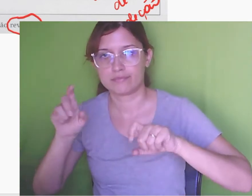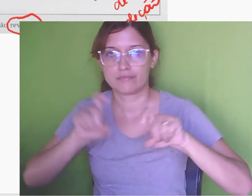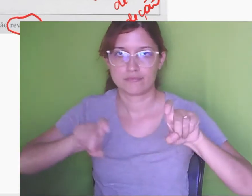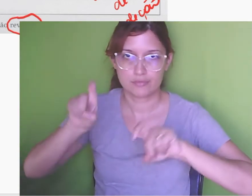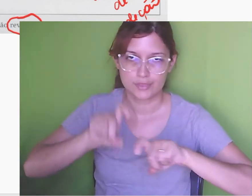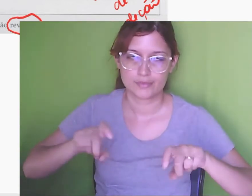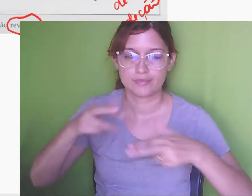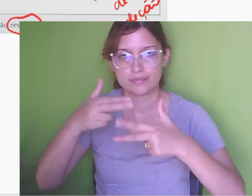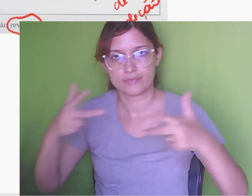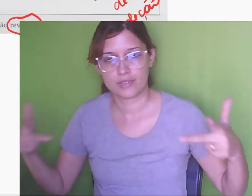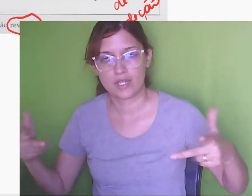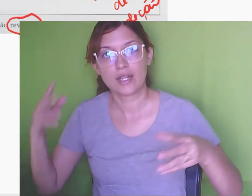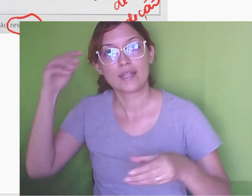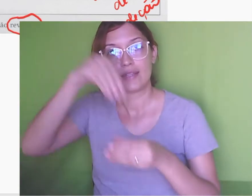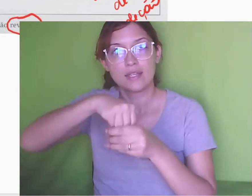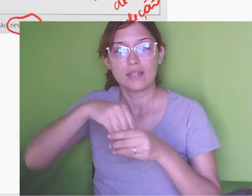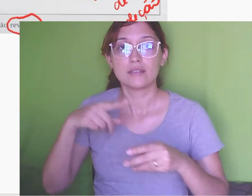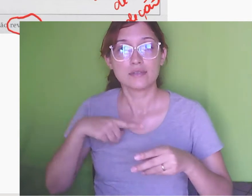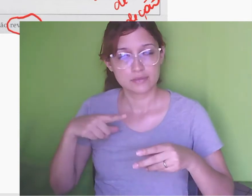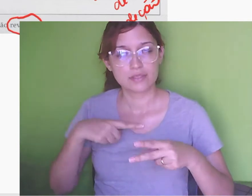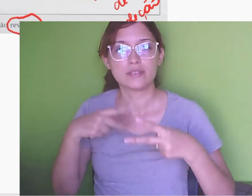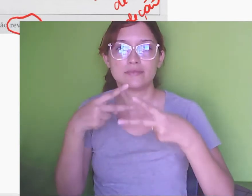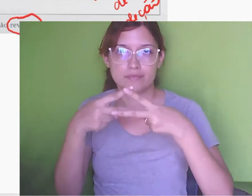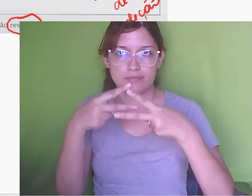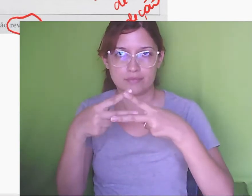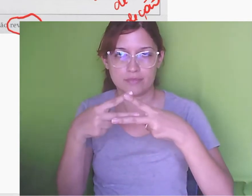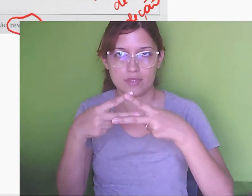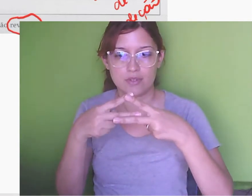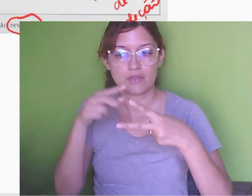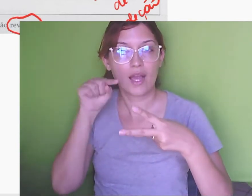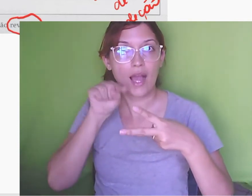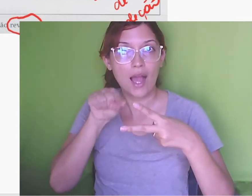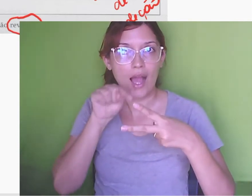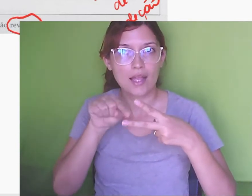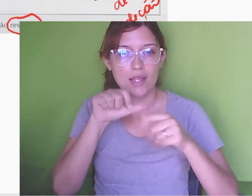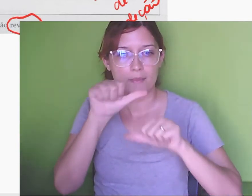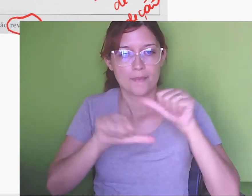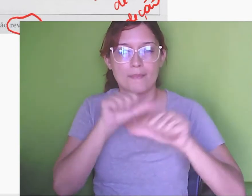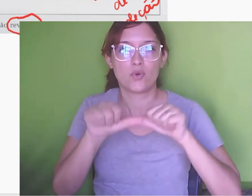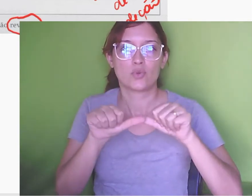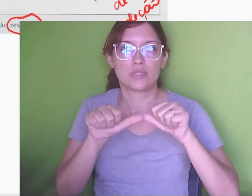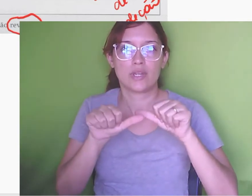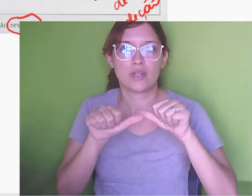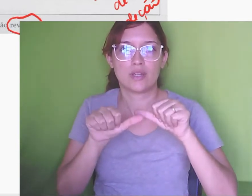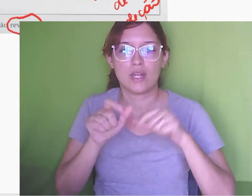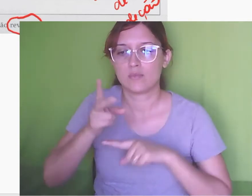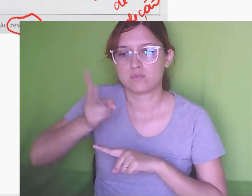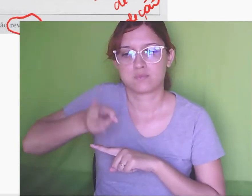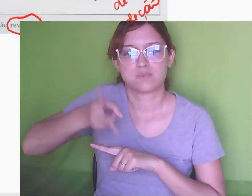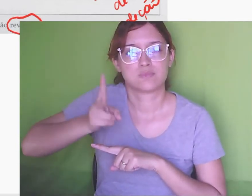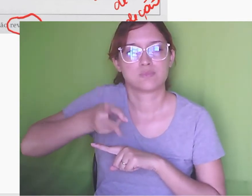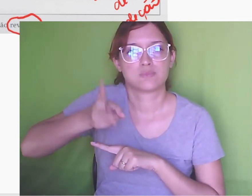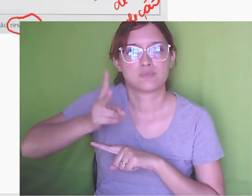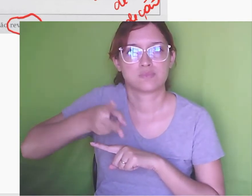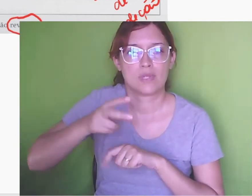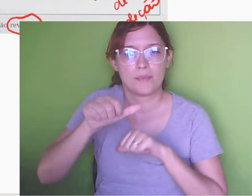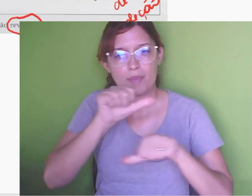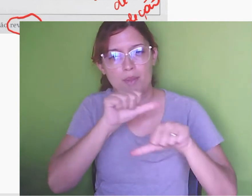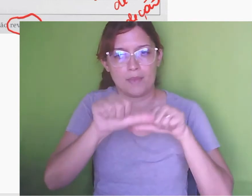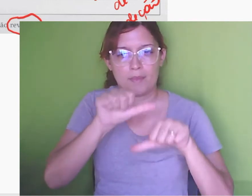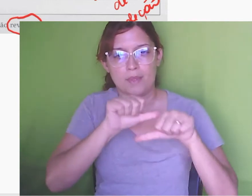Dentro dos materiais dos eletrônicos, ele tem o diodo, que vai mudar a